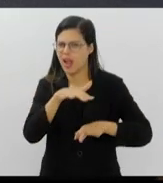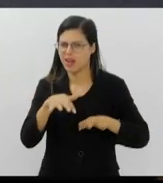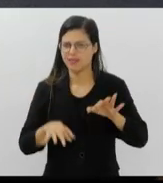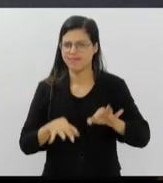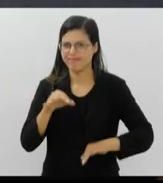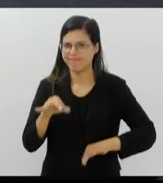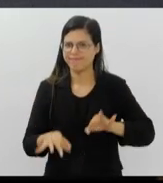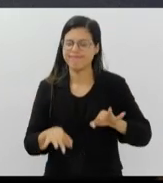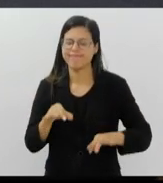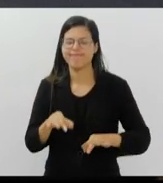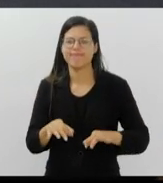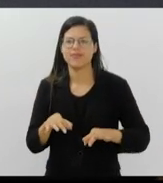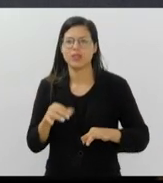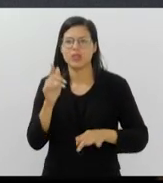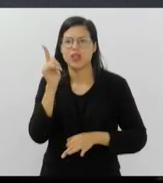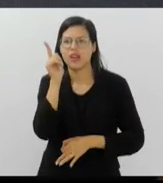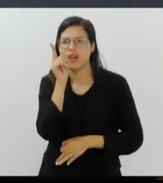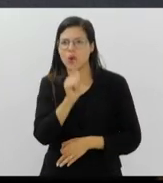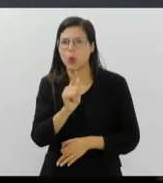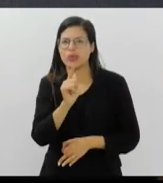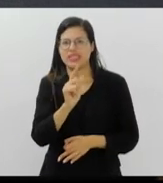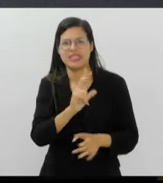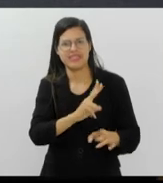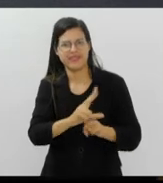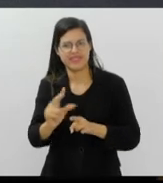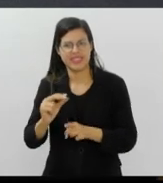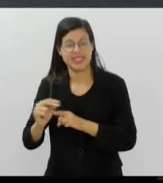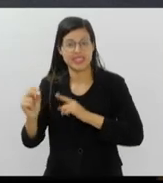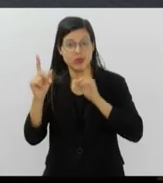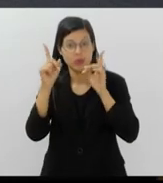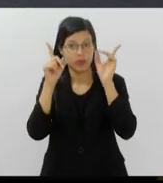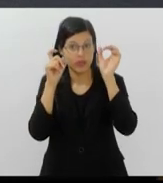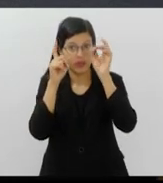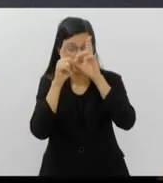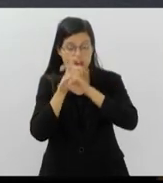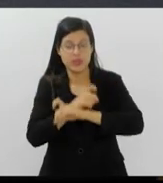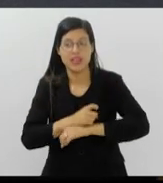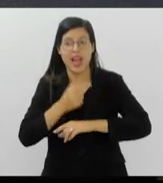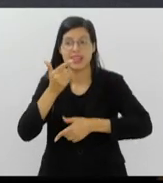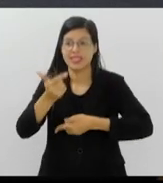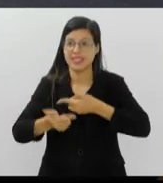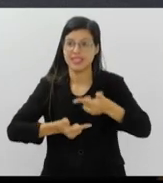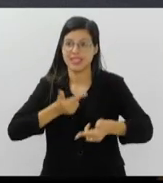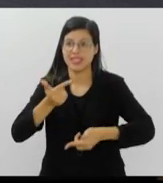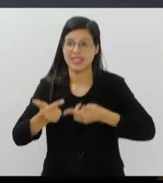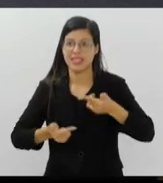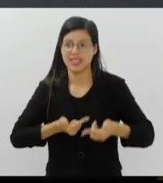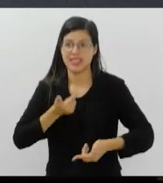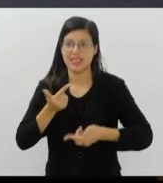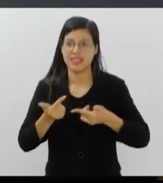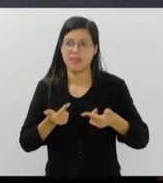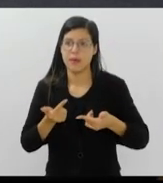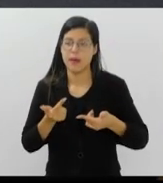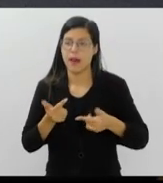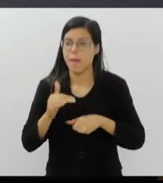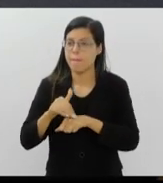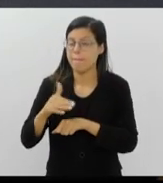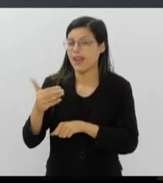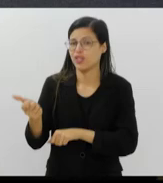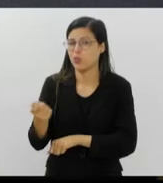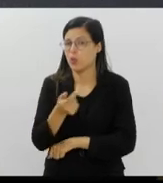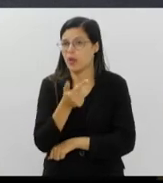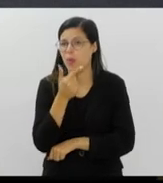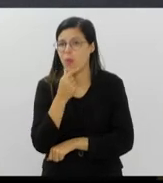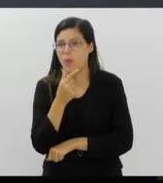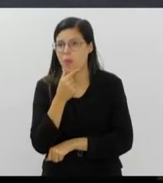seu espaço com muita dificuldade, talvez com muito mais trabalho do que um homem teria.